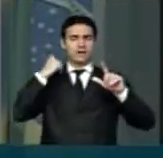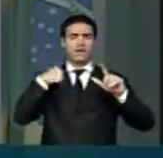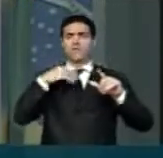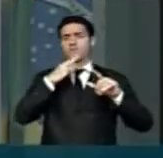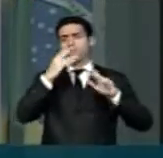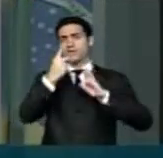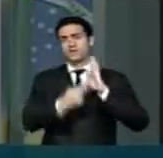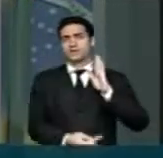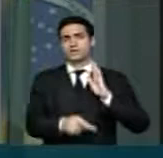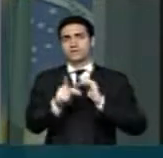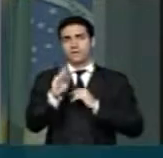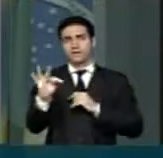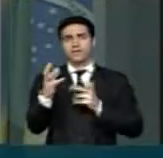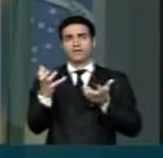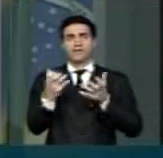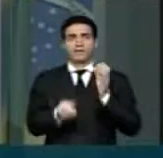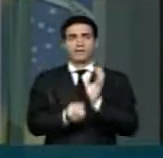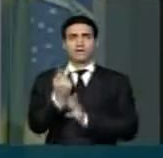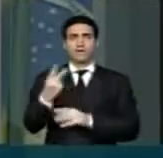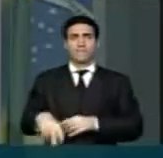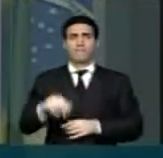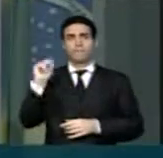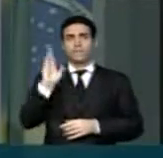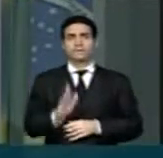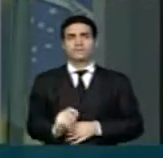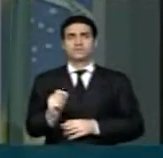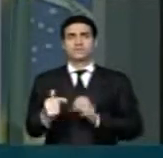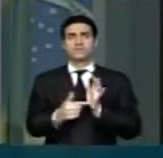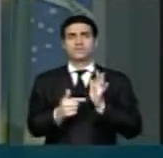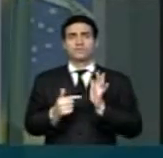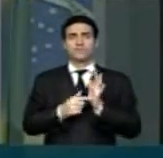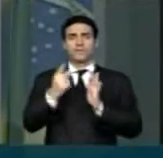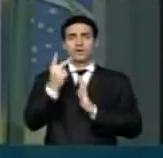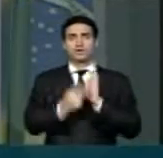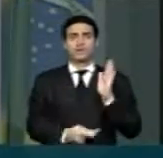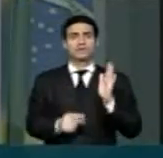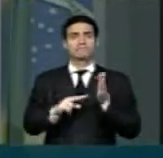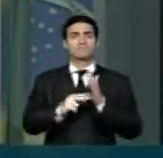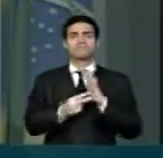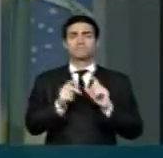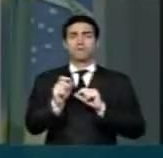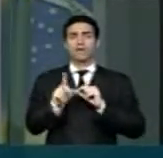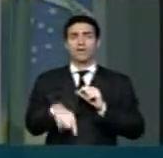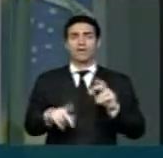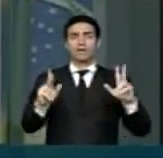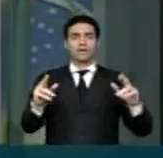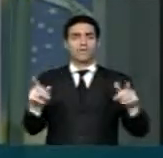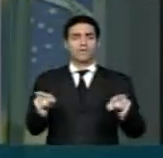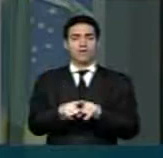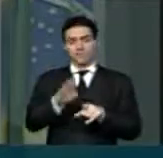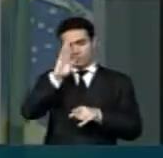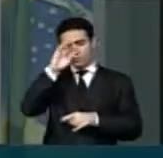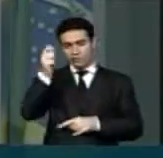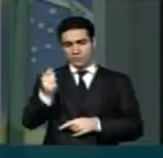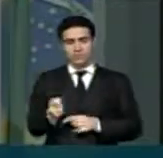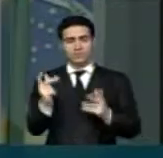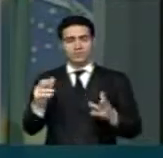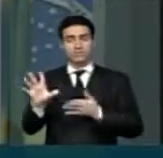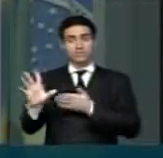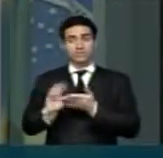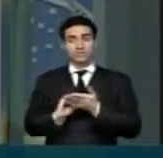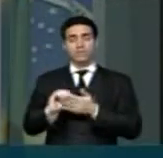PT, quer implantar no Brasil. Projeto esse que nada mais é do que uma ditadura à la